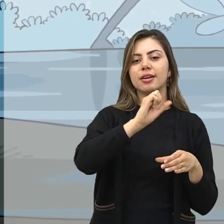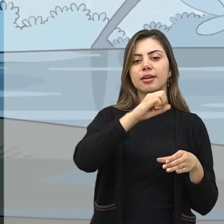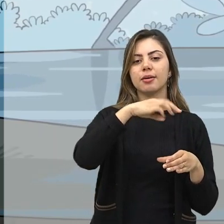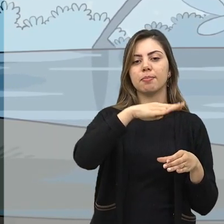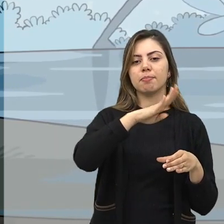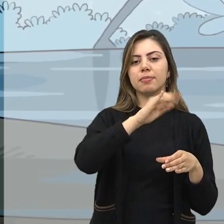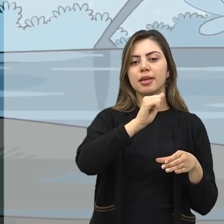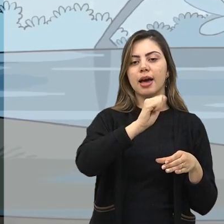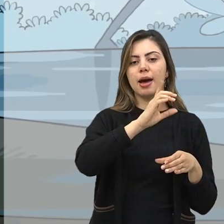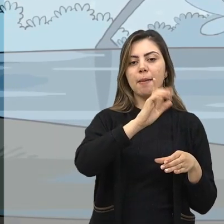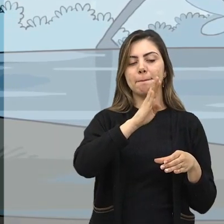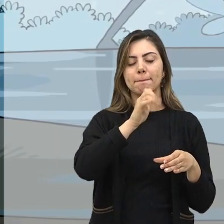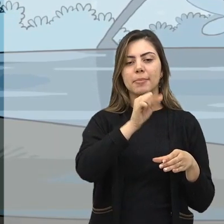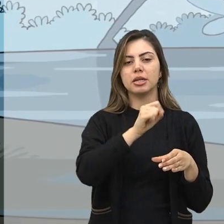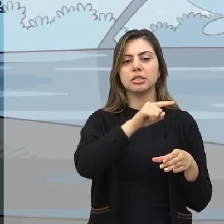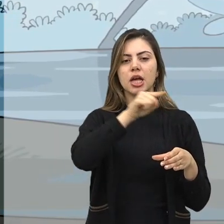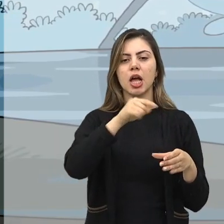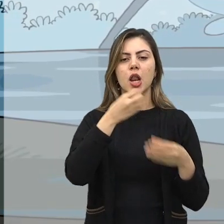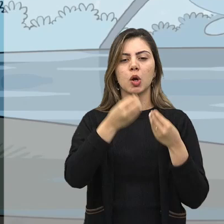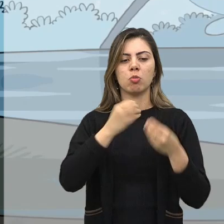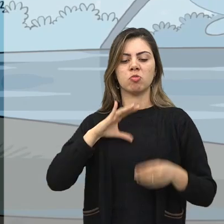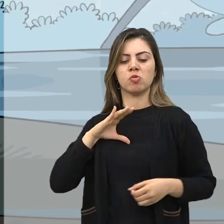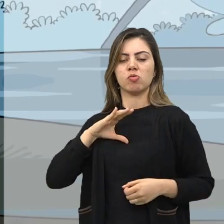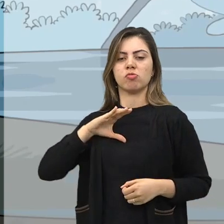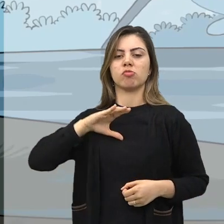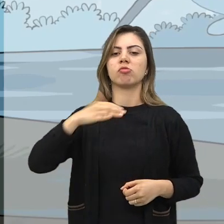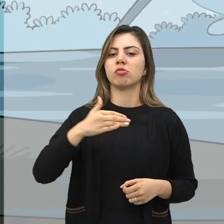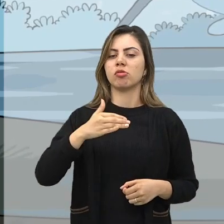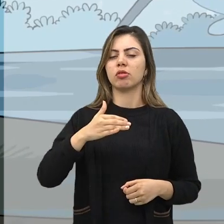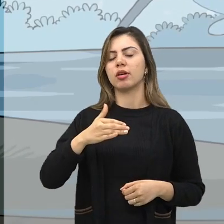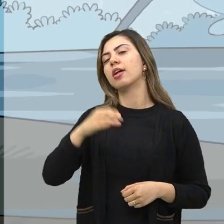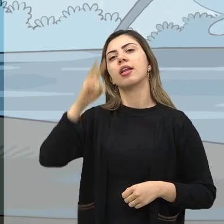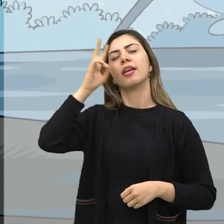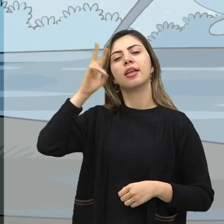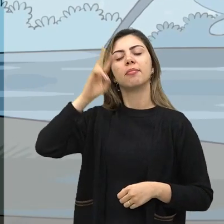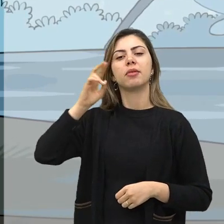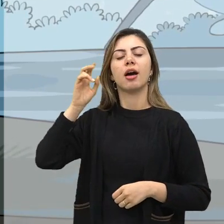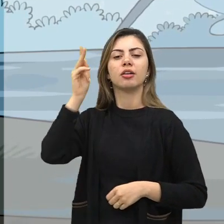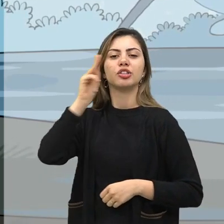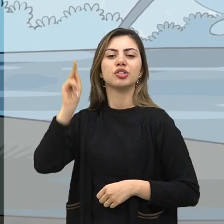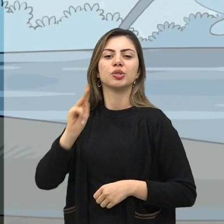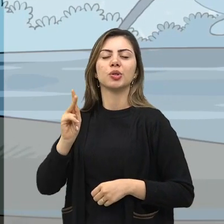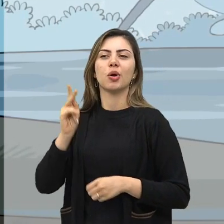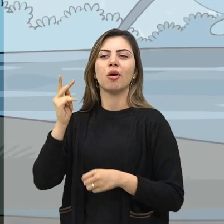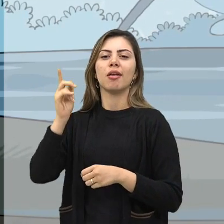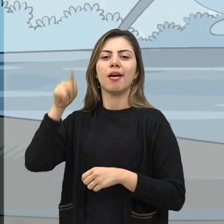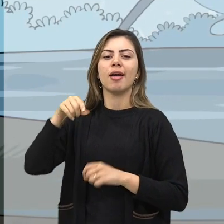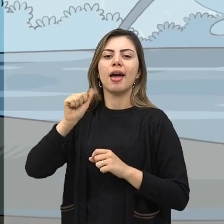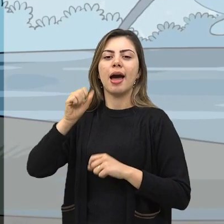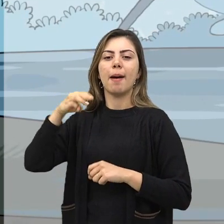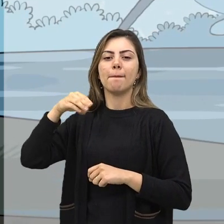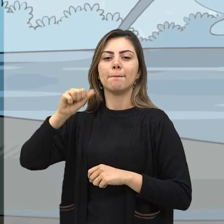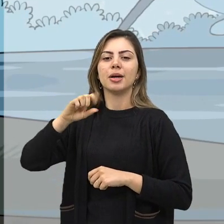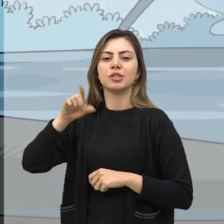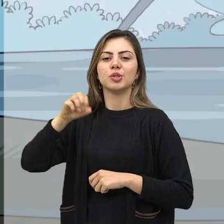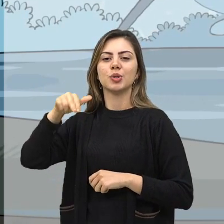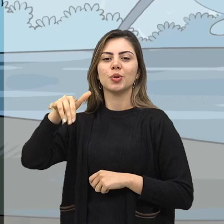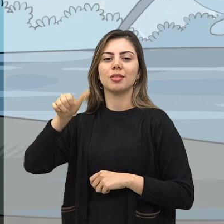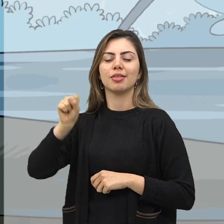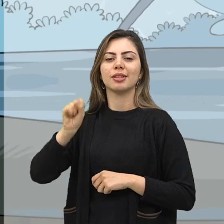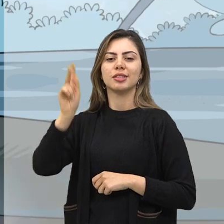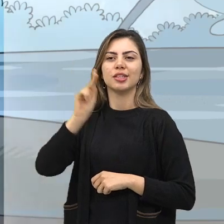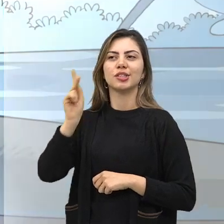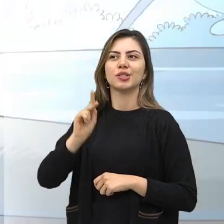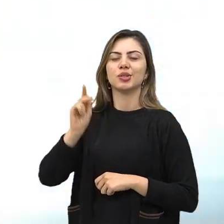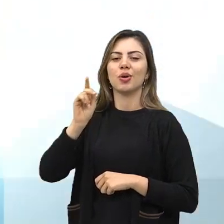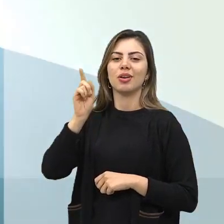Elas eram valentes e destemidas, que nos lembraram das lendárias Amazonas dos contos europeus.